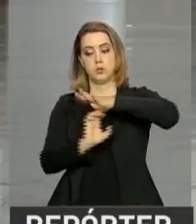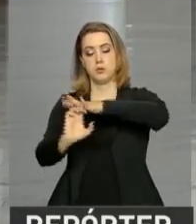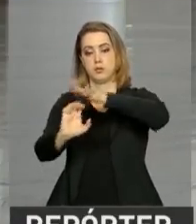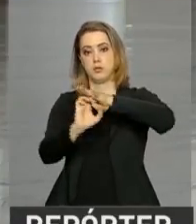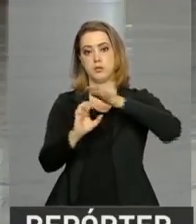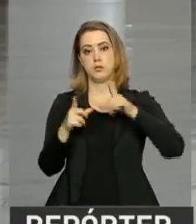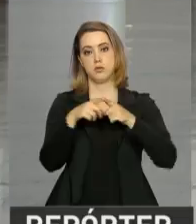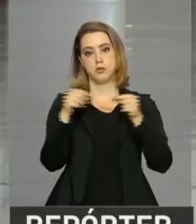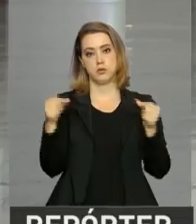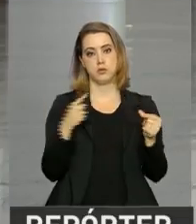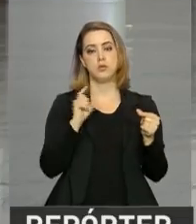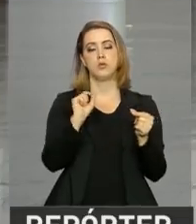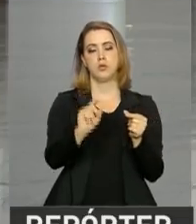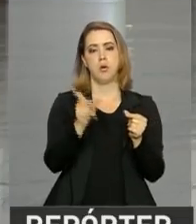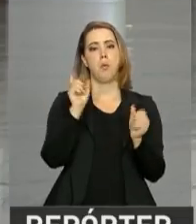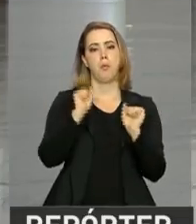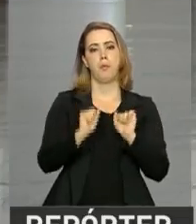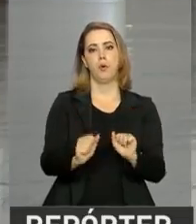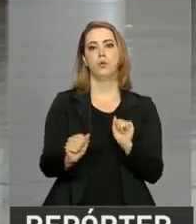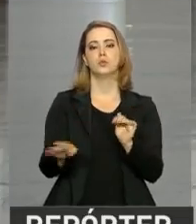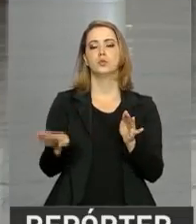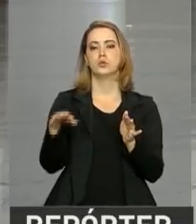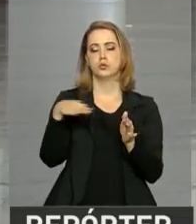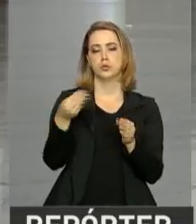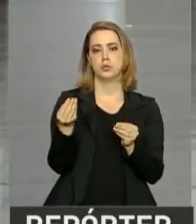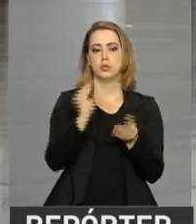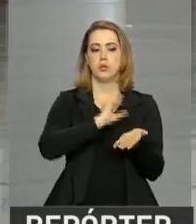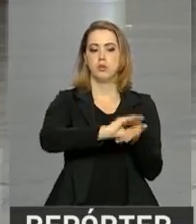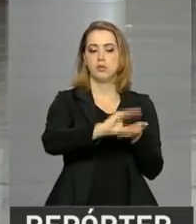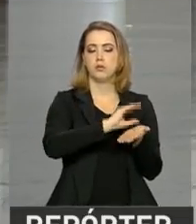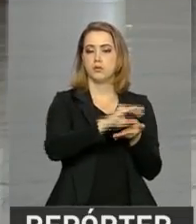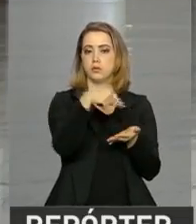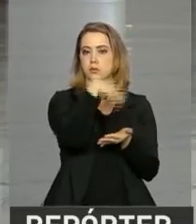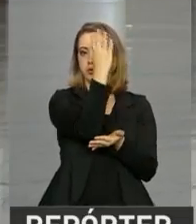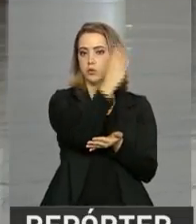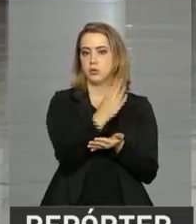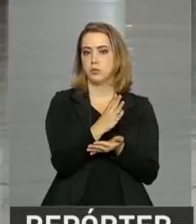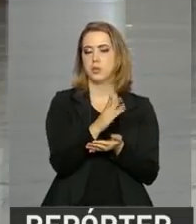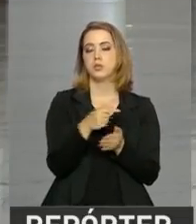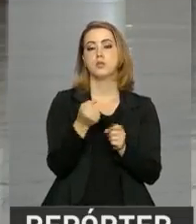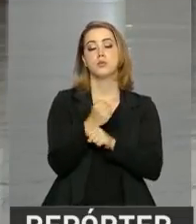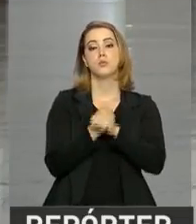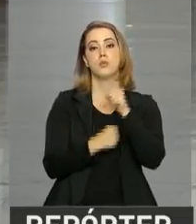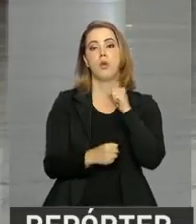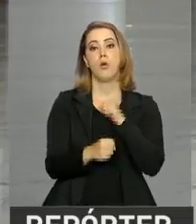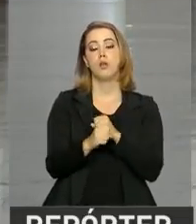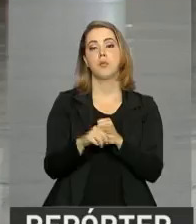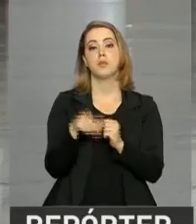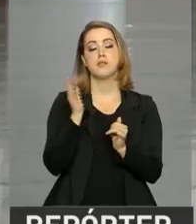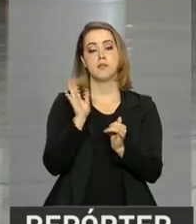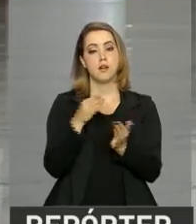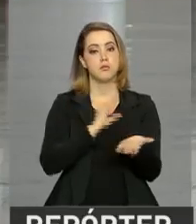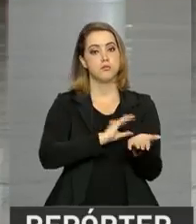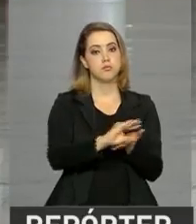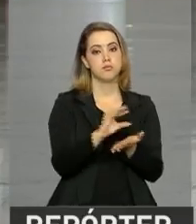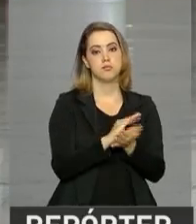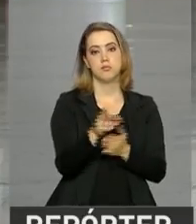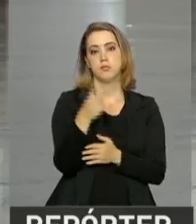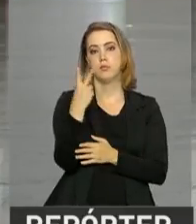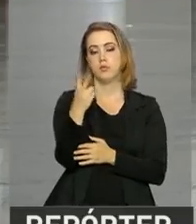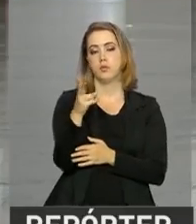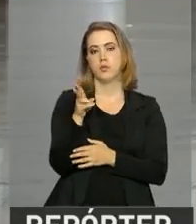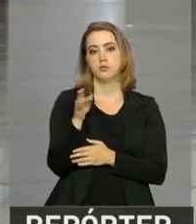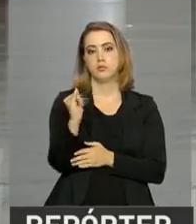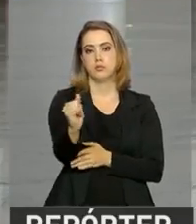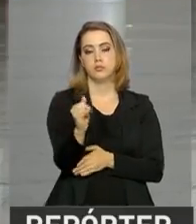estoque de capital investido pelo Japão aqui no Brasil somou no ano passado 2 bilhões e 800 milhões